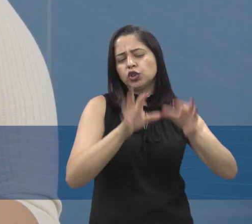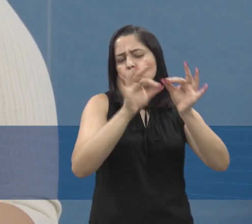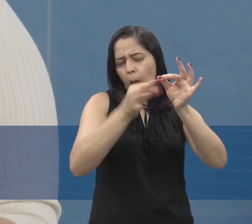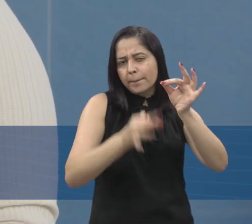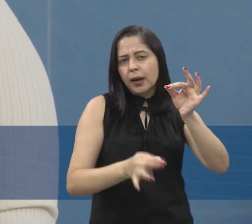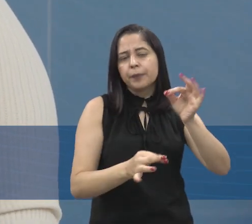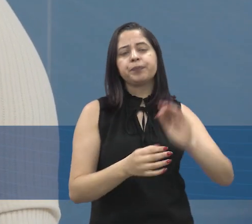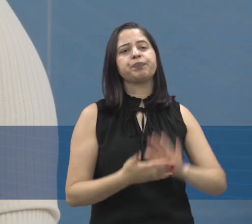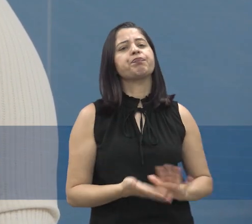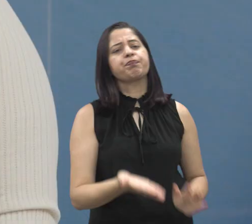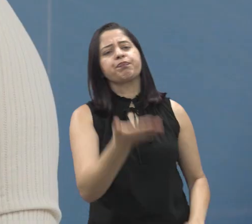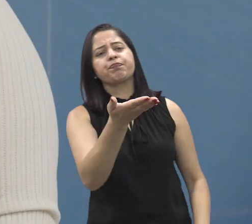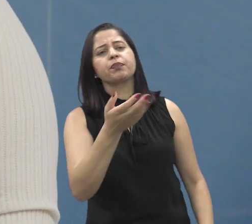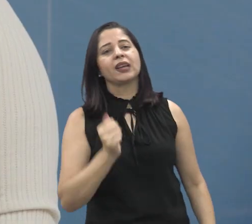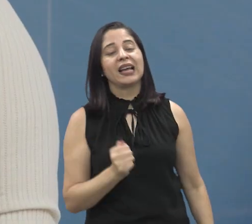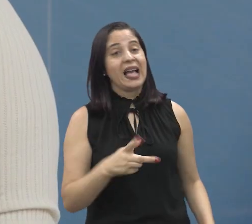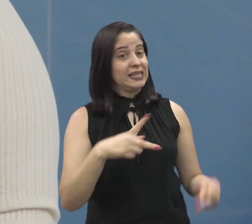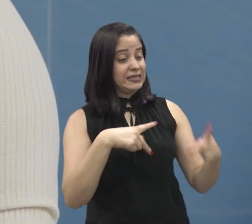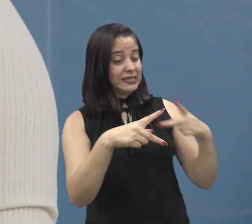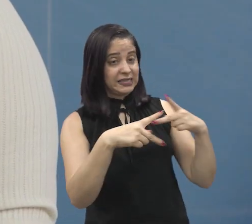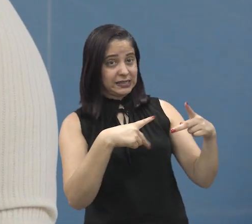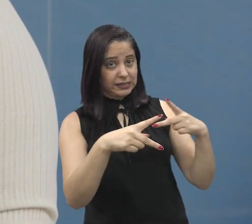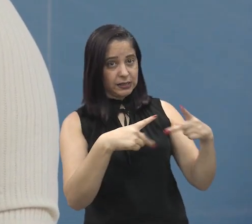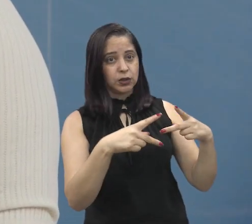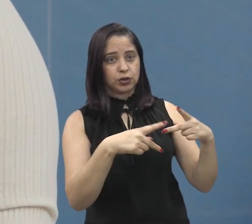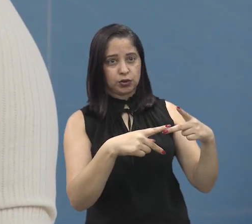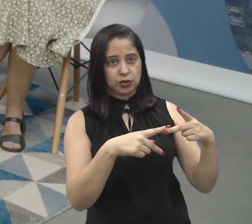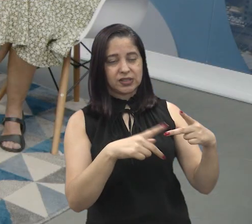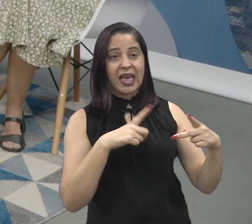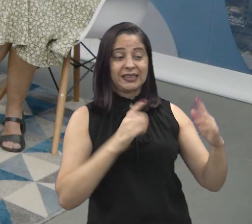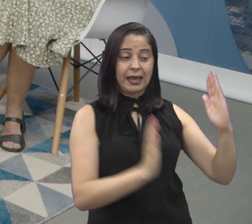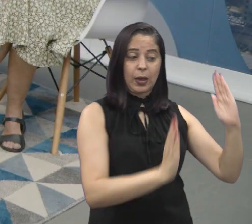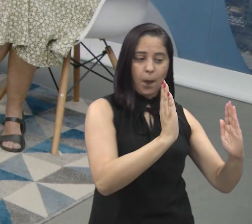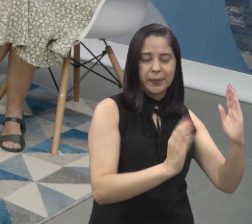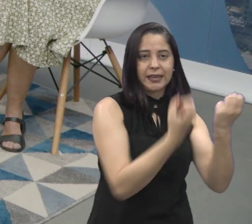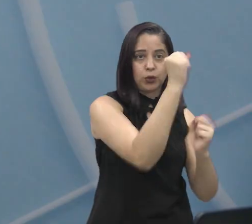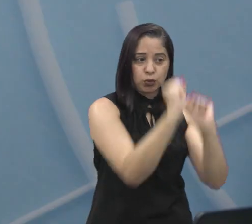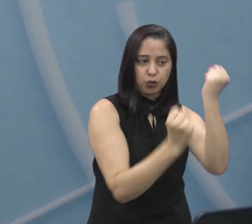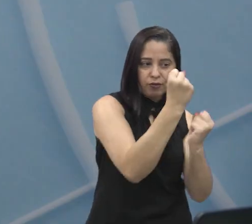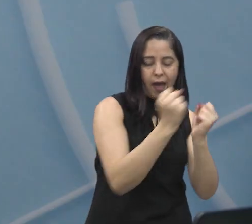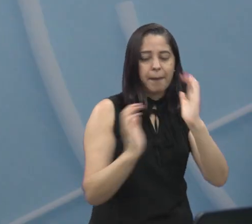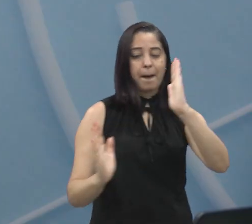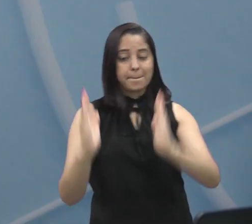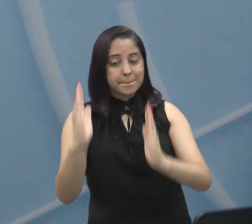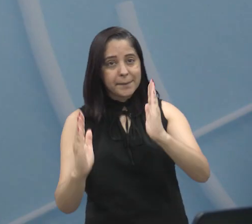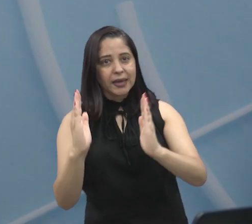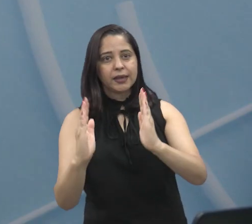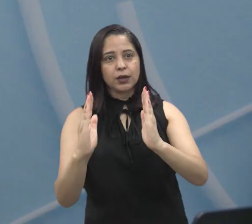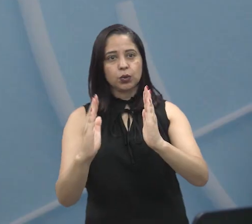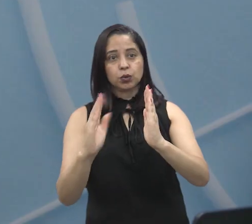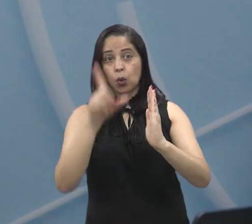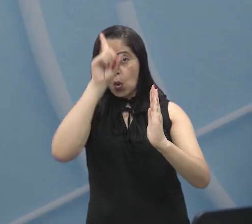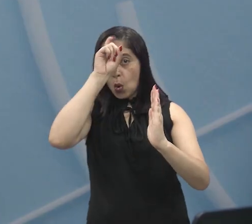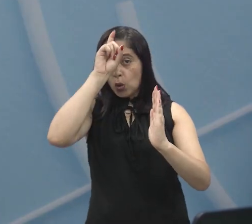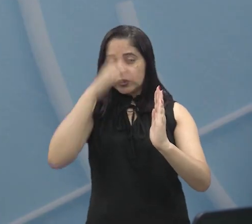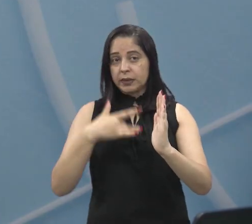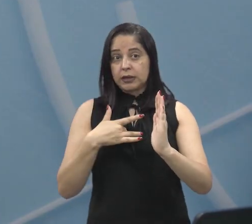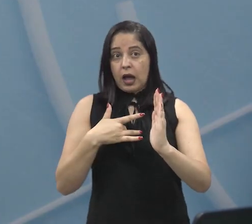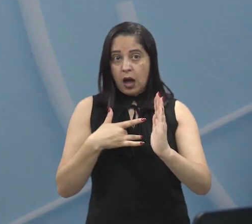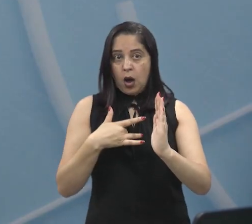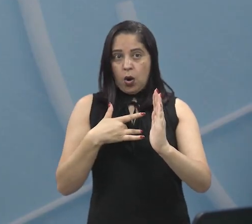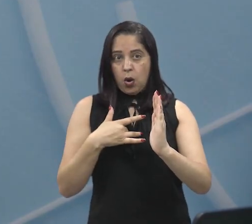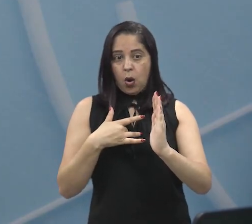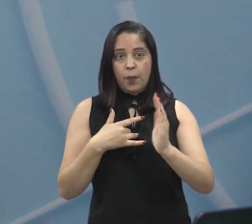natural. Sim. É um trabalho integrado comunitário mesmo, né? A gente vai falar disso ainda no decorrer do programa de hoje.